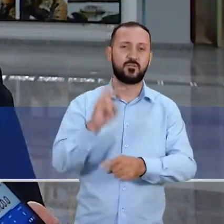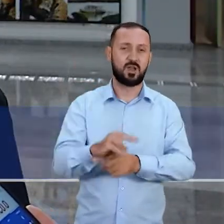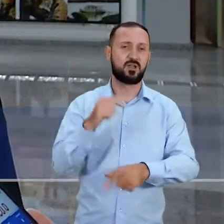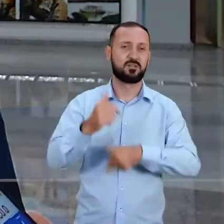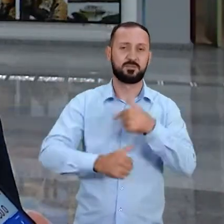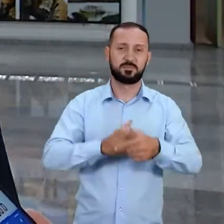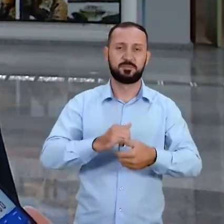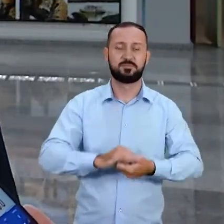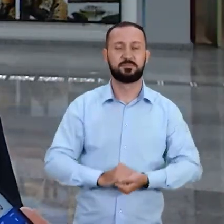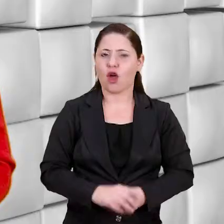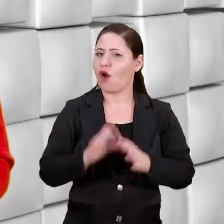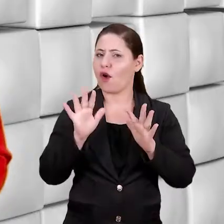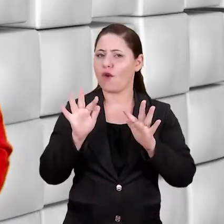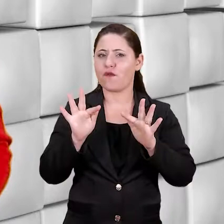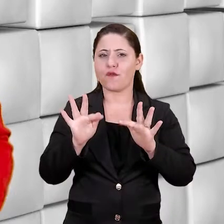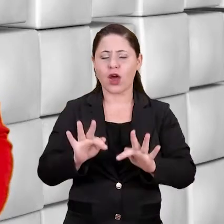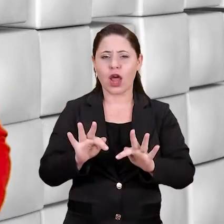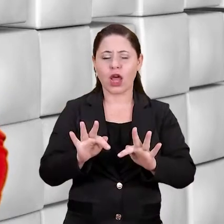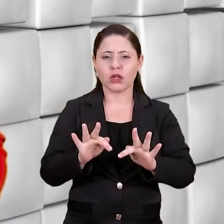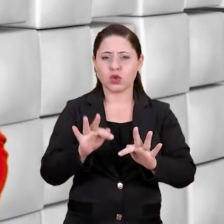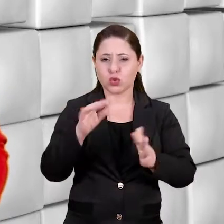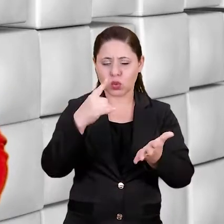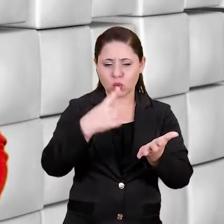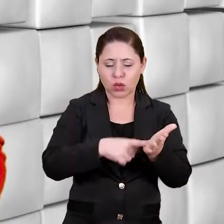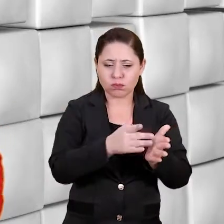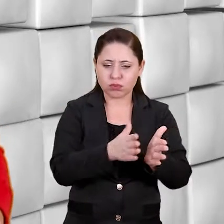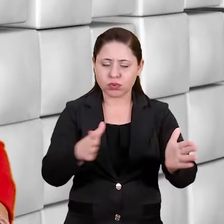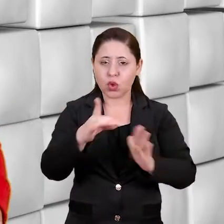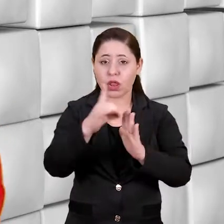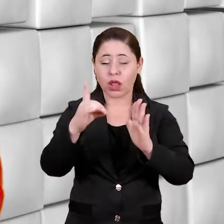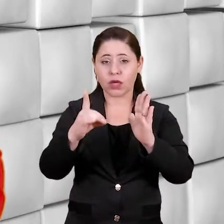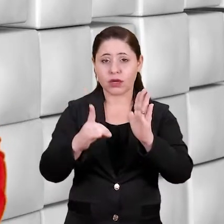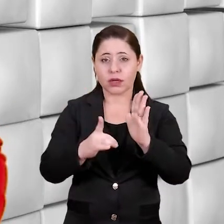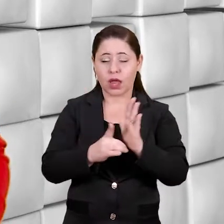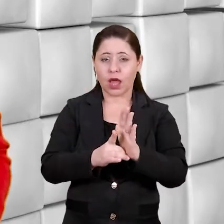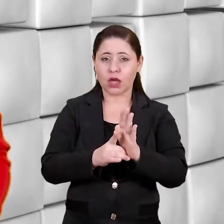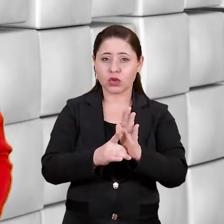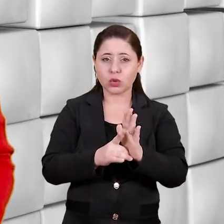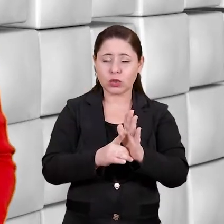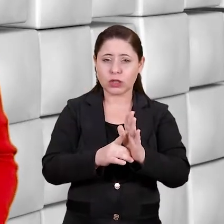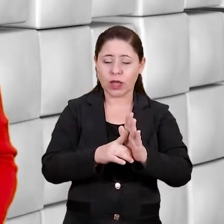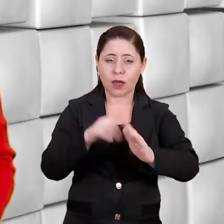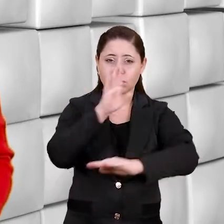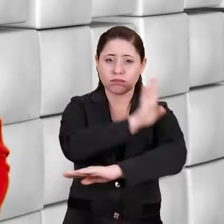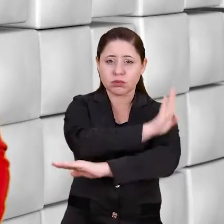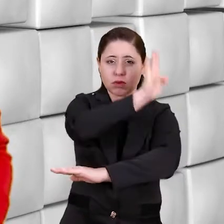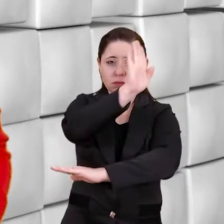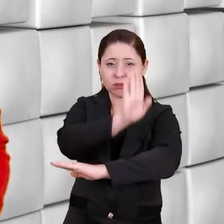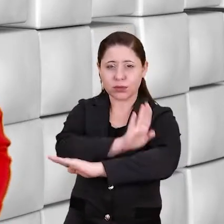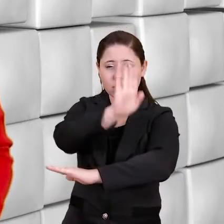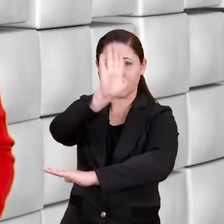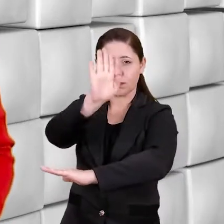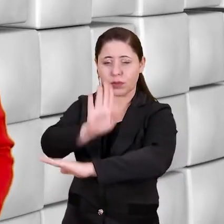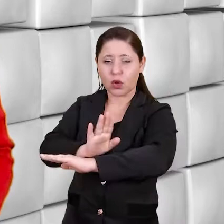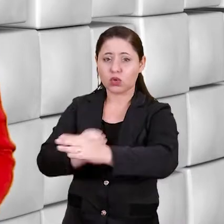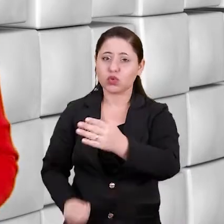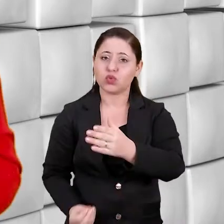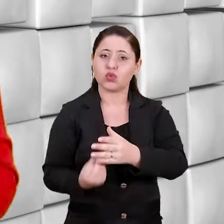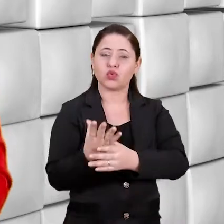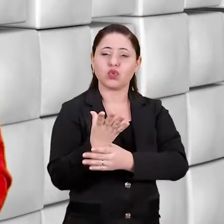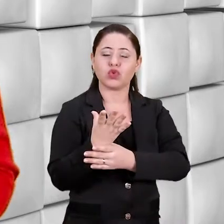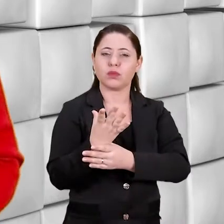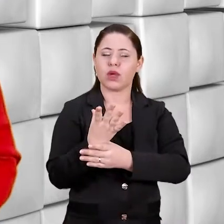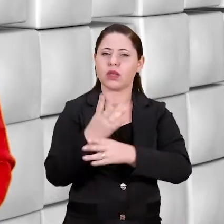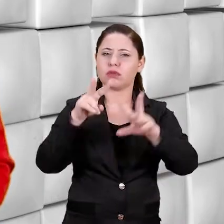mil empregos. Com o fim da validade de decreto que delimitava a área da Serra da Bodoquena